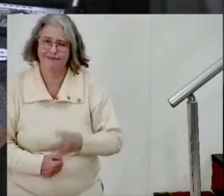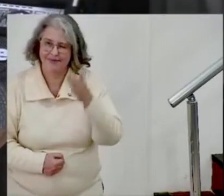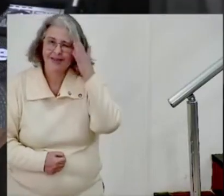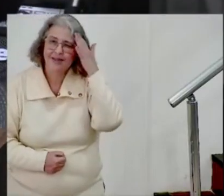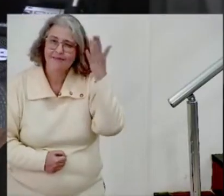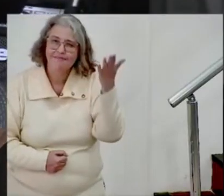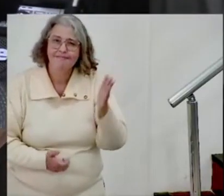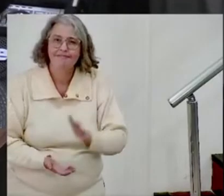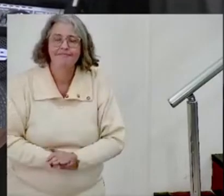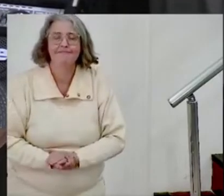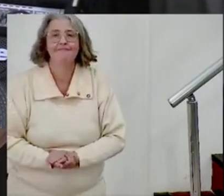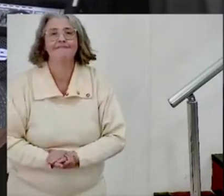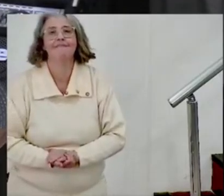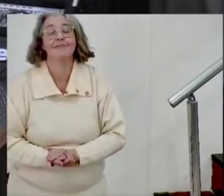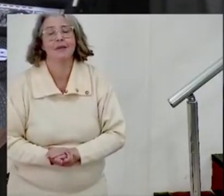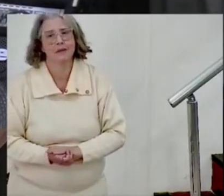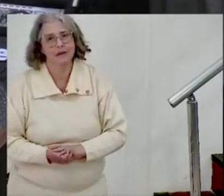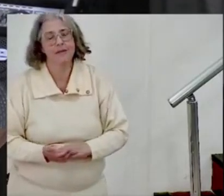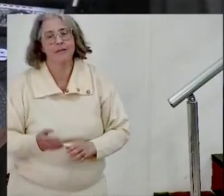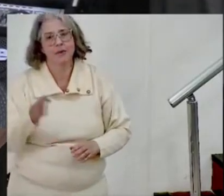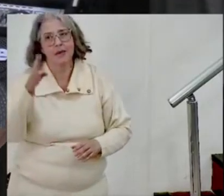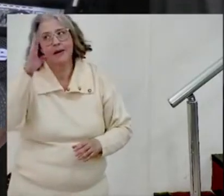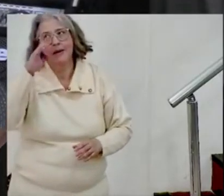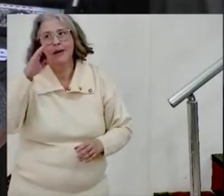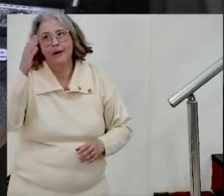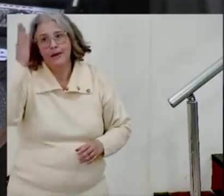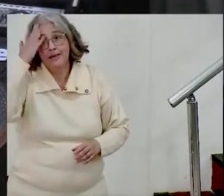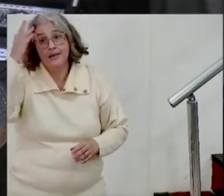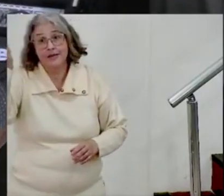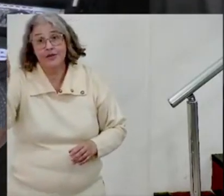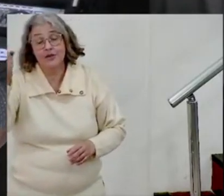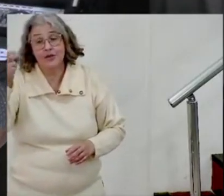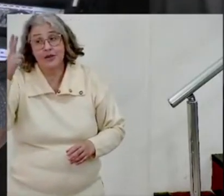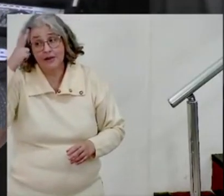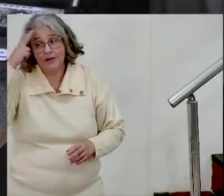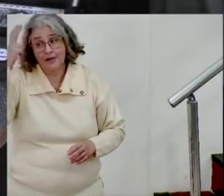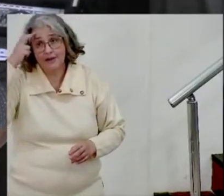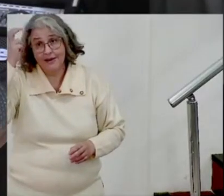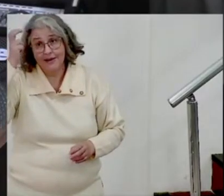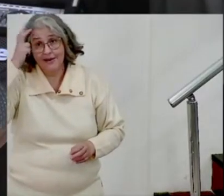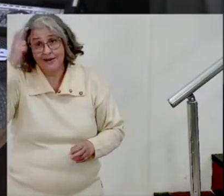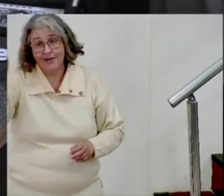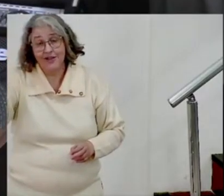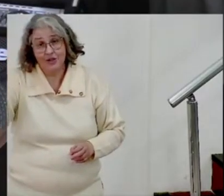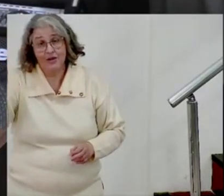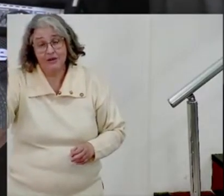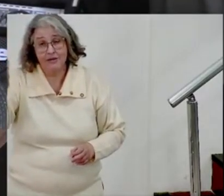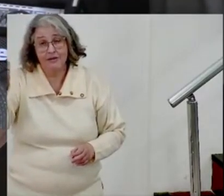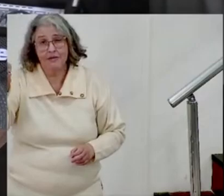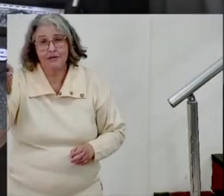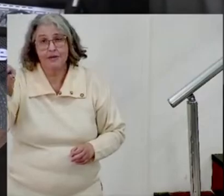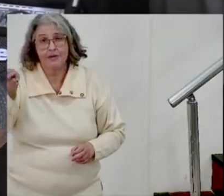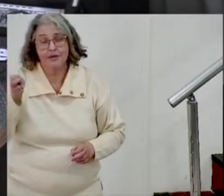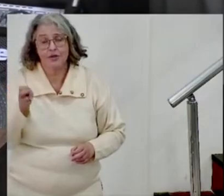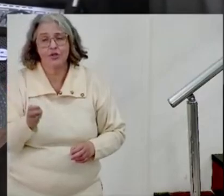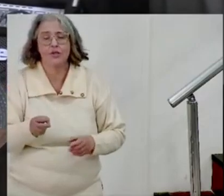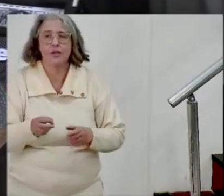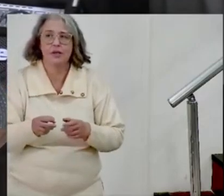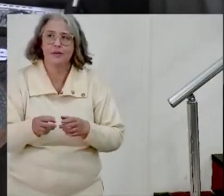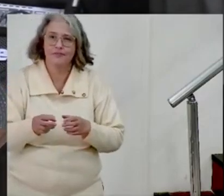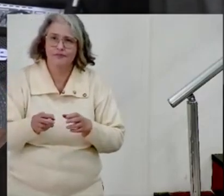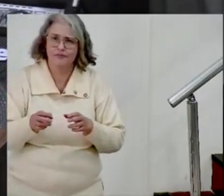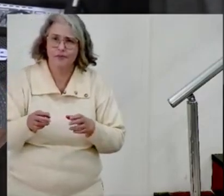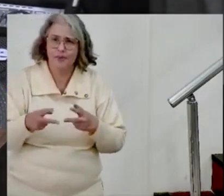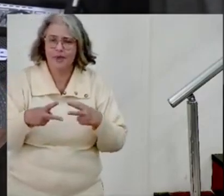de guerra acontecendo aqui. E nessa inscrição que você vê em escrita cuneiforme, escrita com a cunha, na forma de cunha,